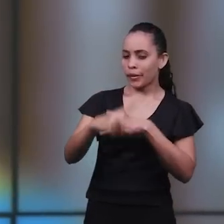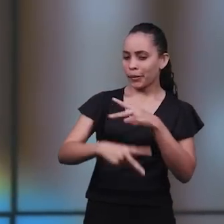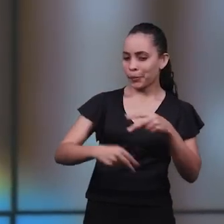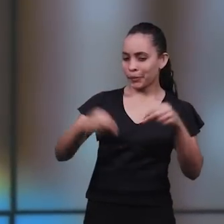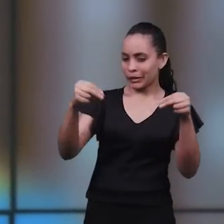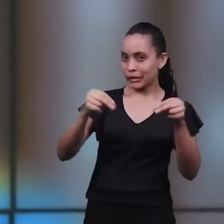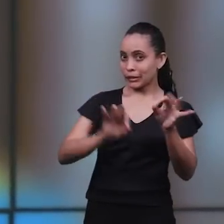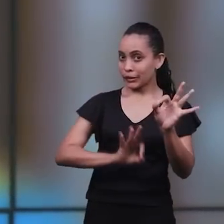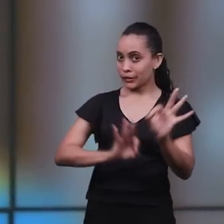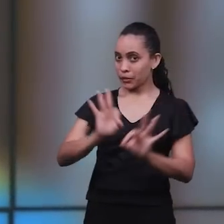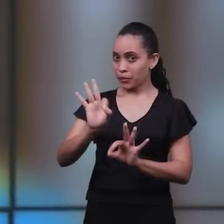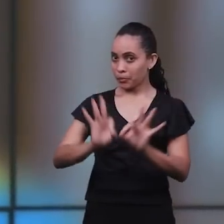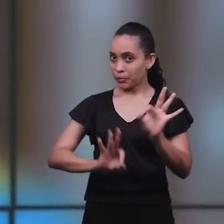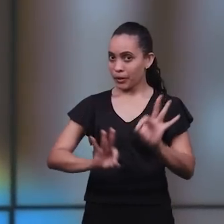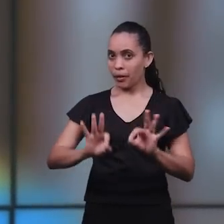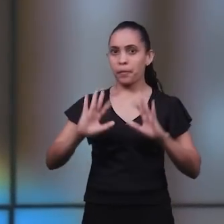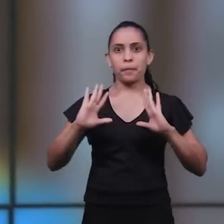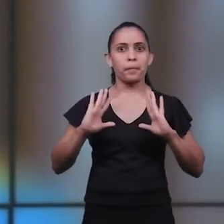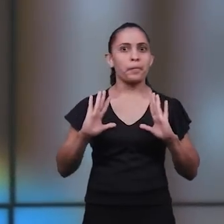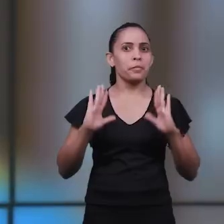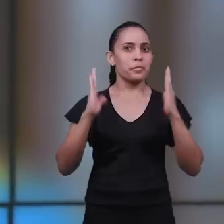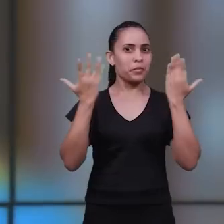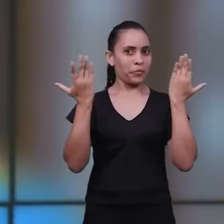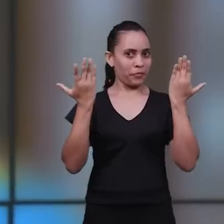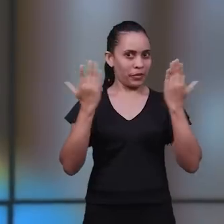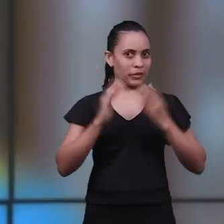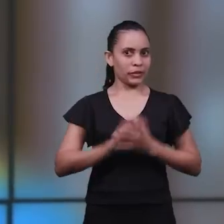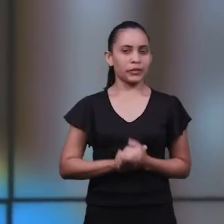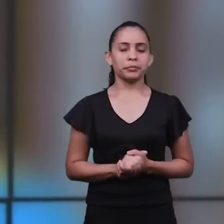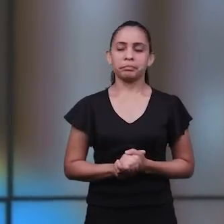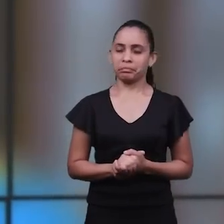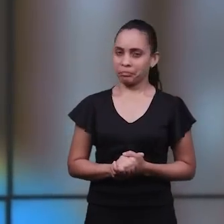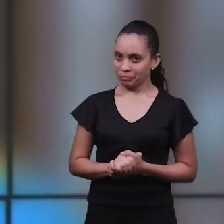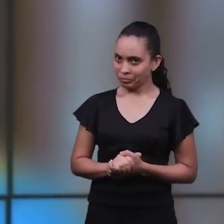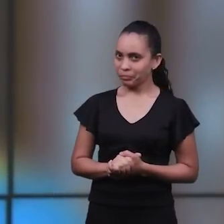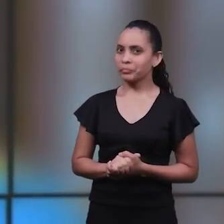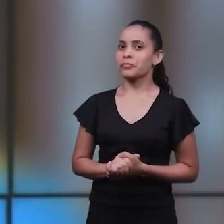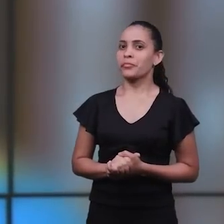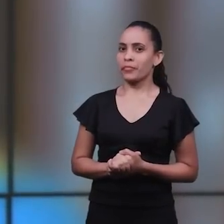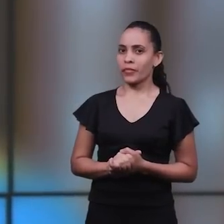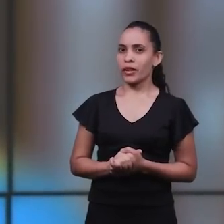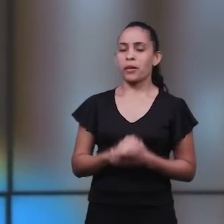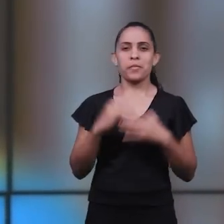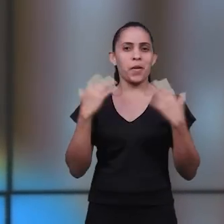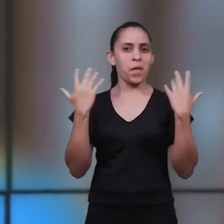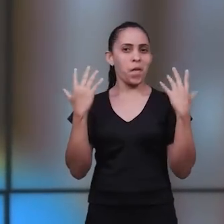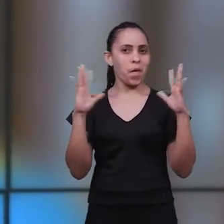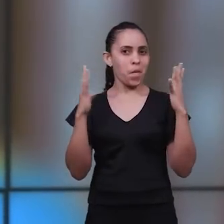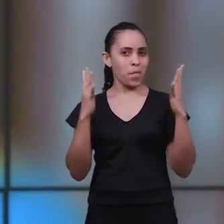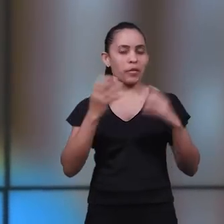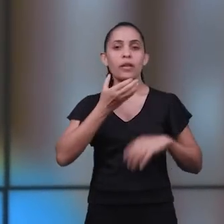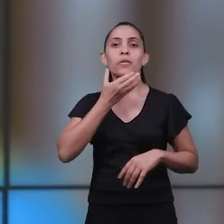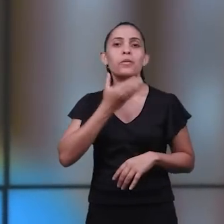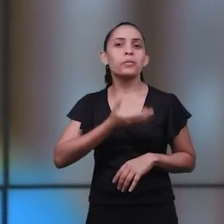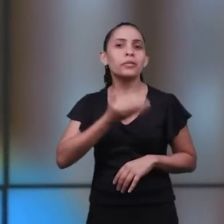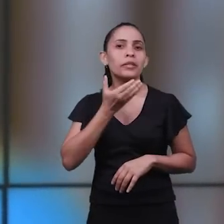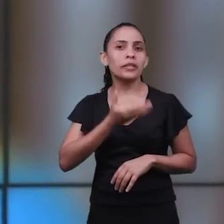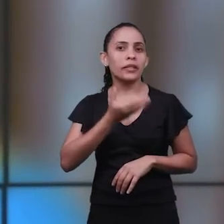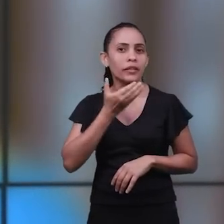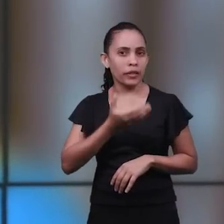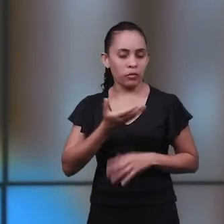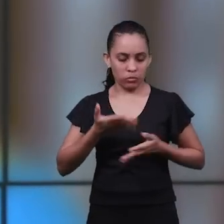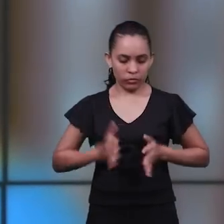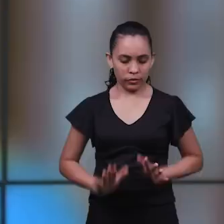se preparando para festas. Tudo isso para comemorar o Natal,